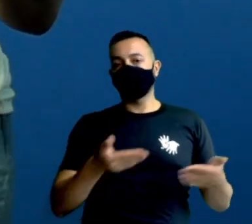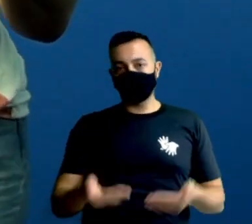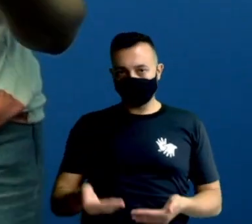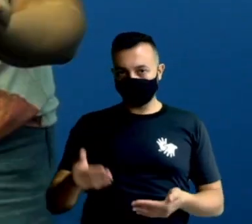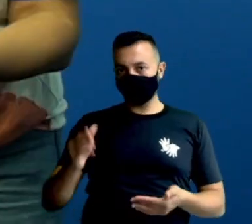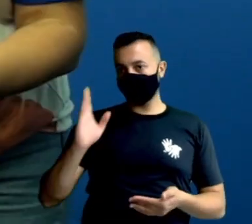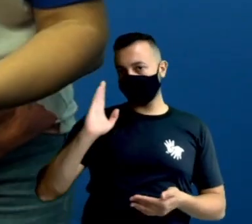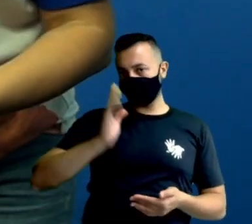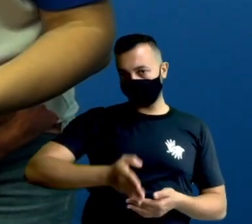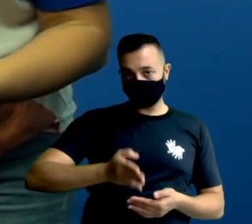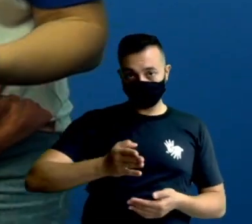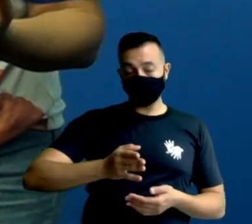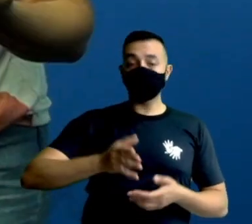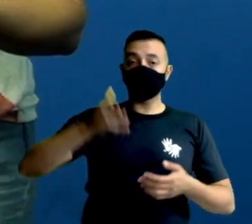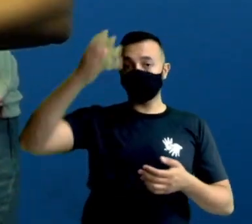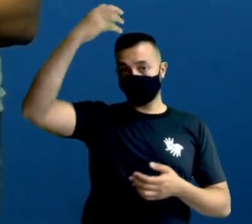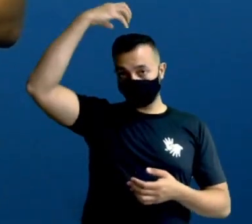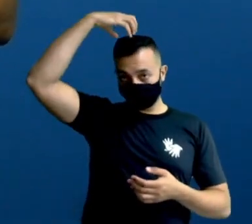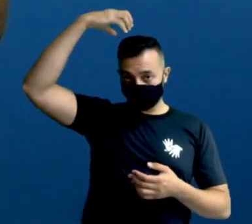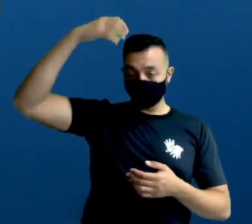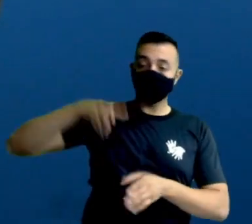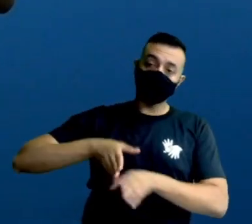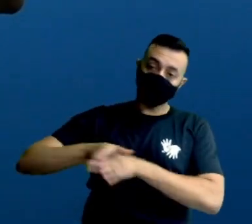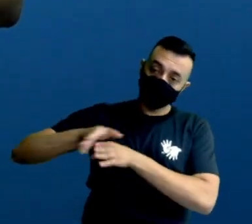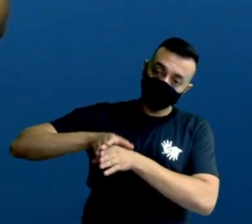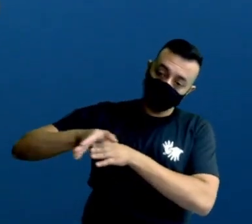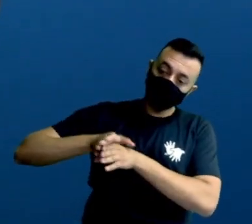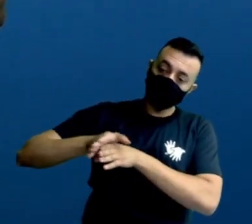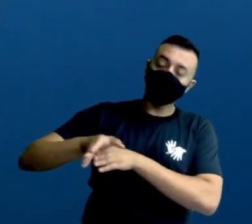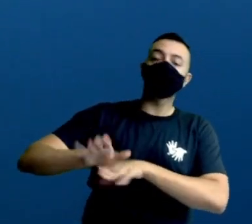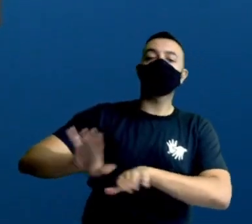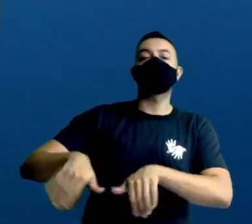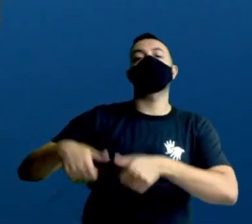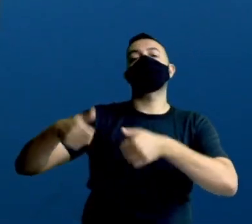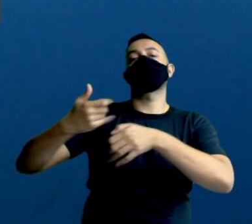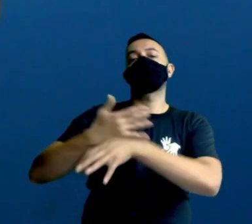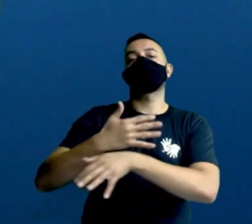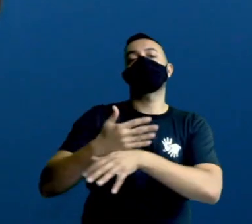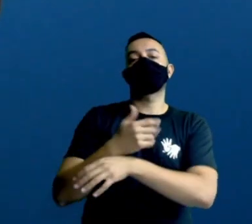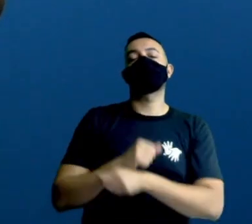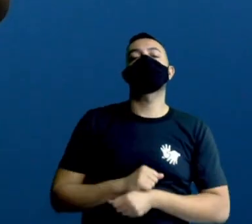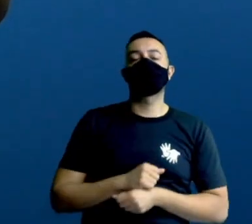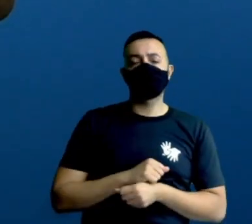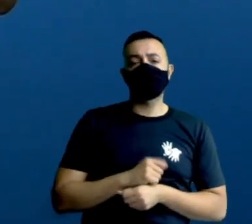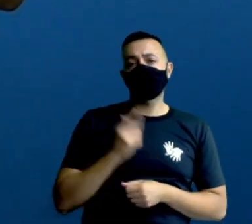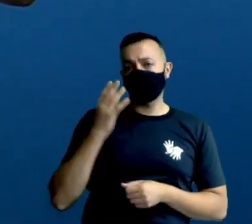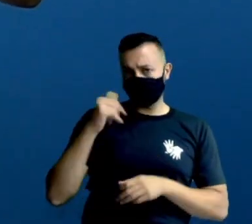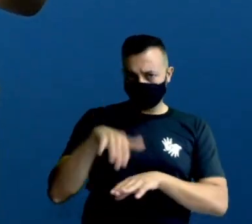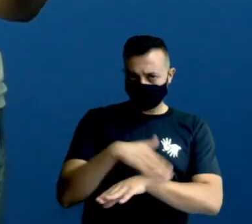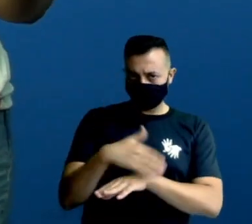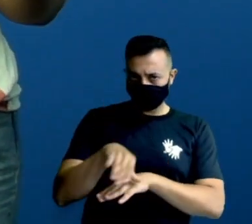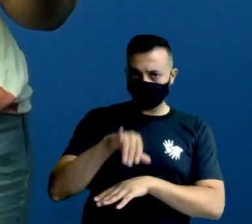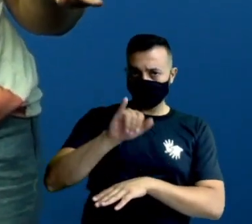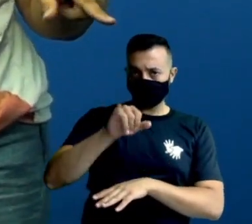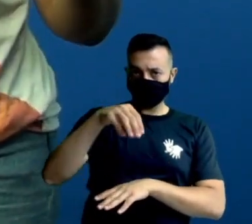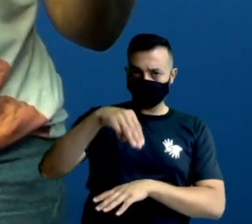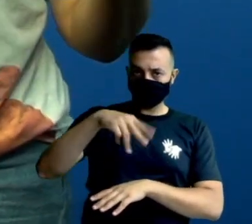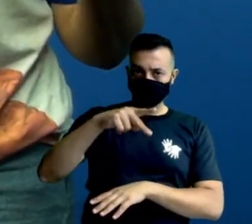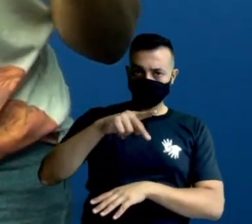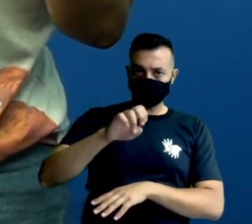diretamente do próprio imperador instruções de como melhorar a cidade. E sabe aquela rua chamada Rua